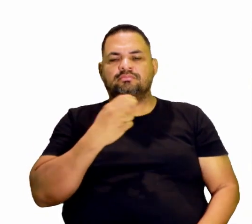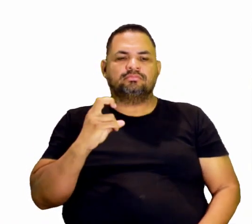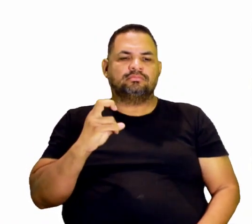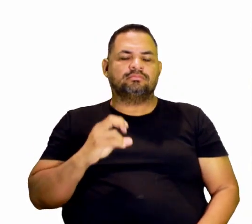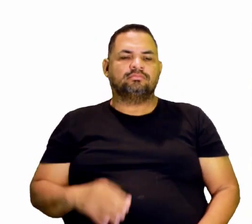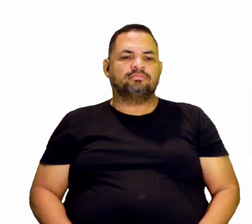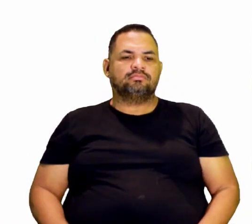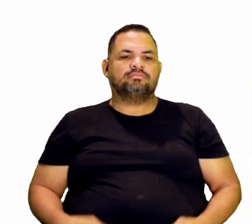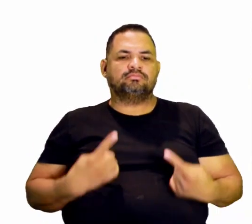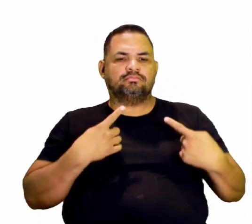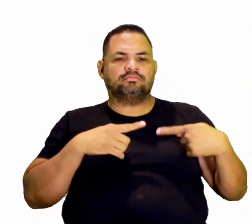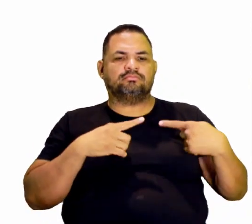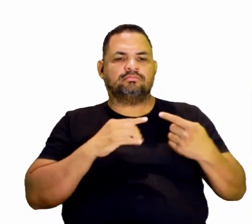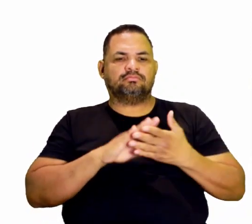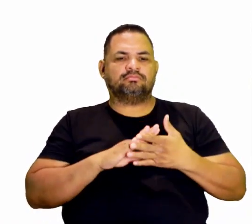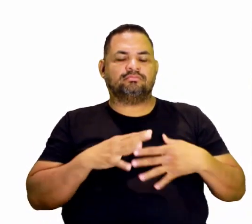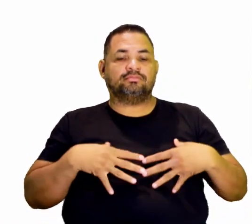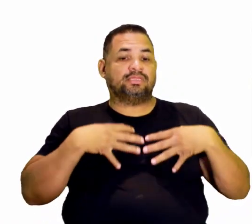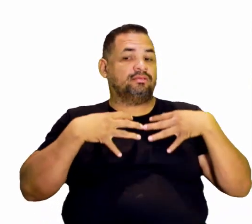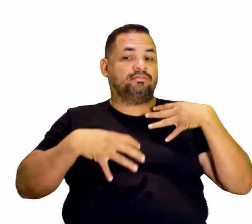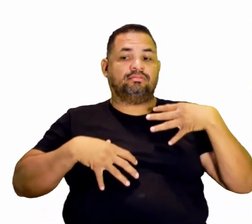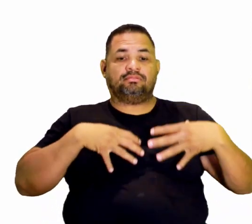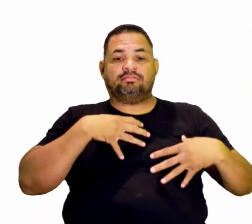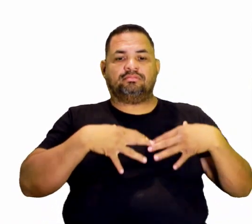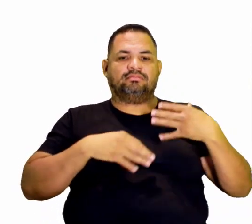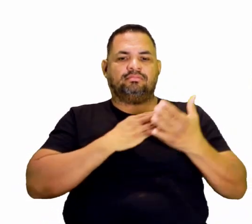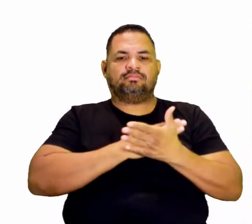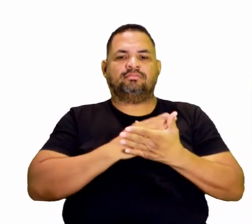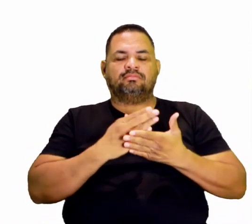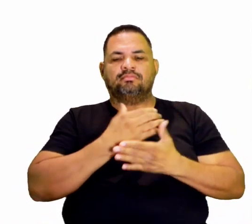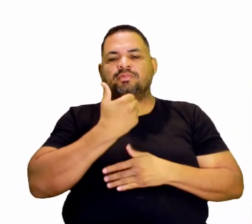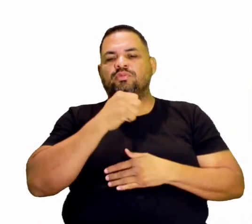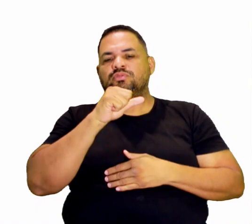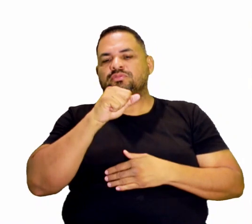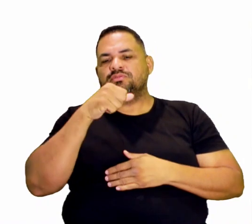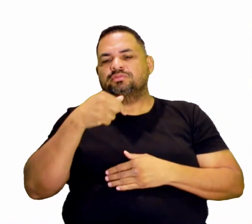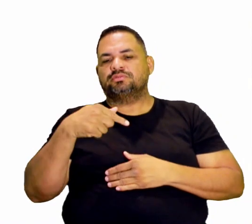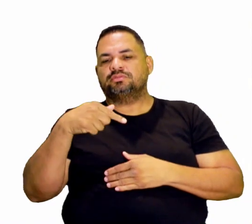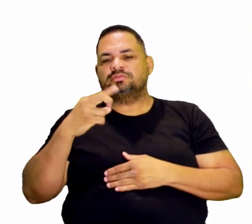1915, combatividade e euforia, com início em